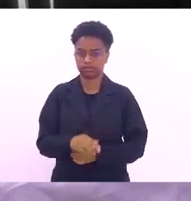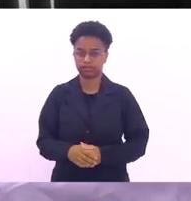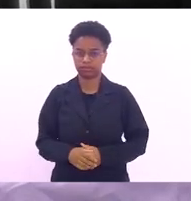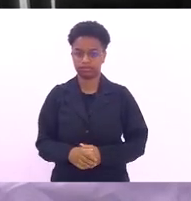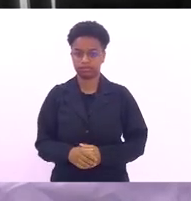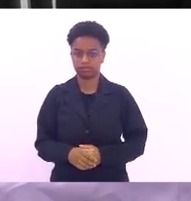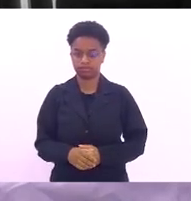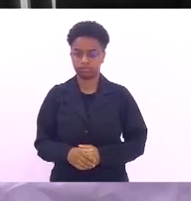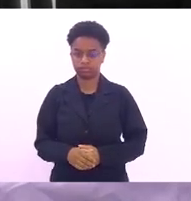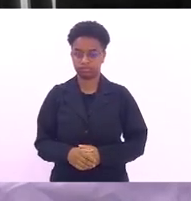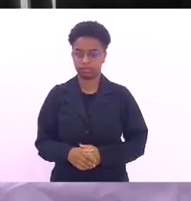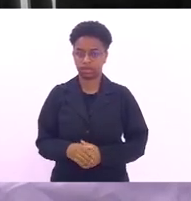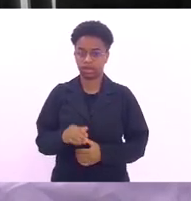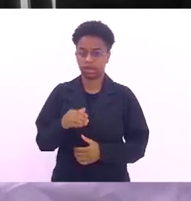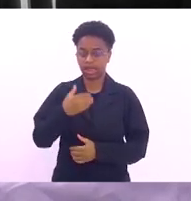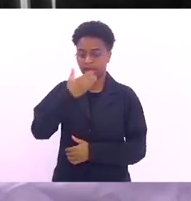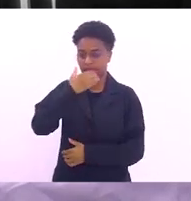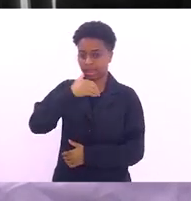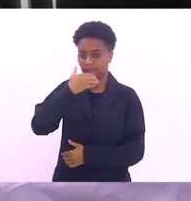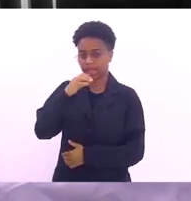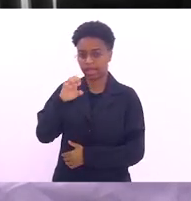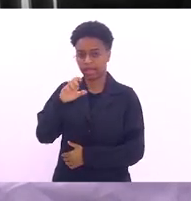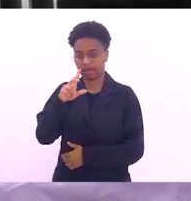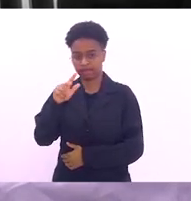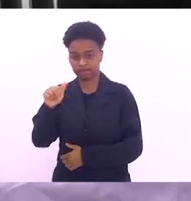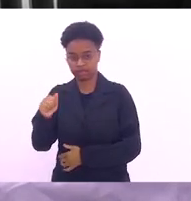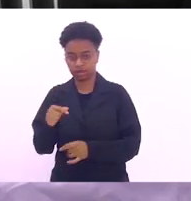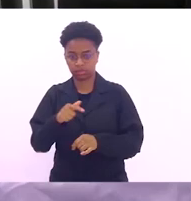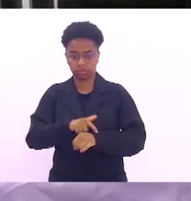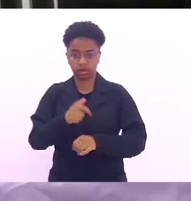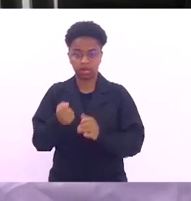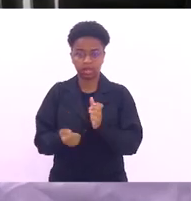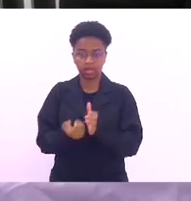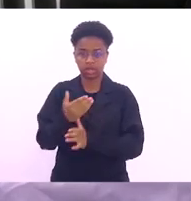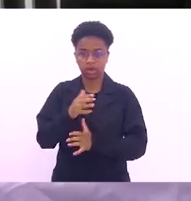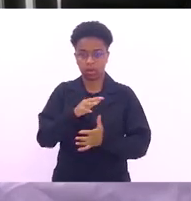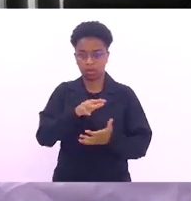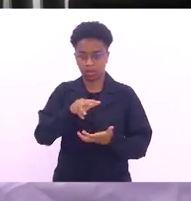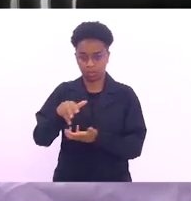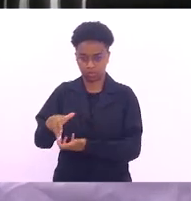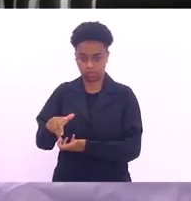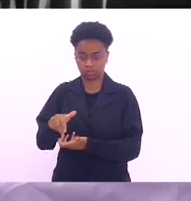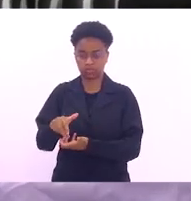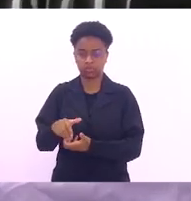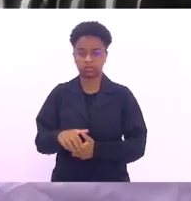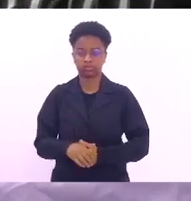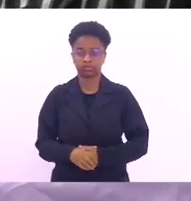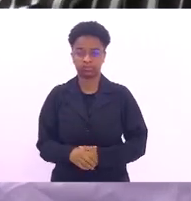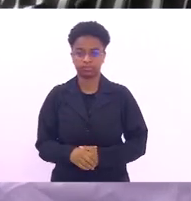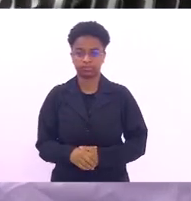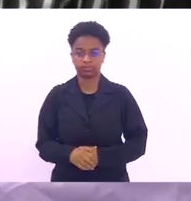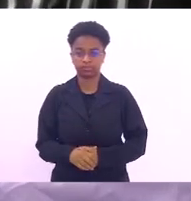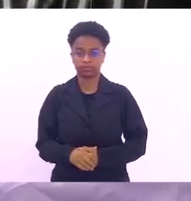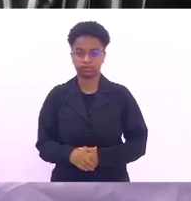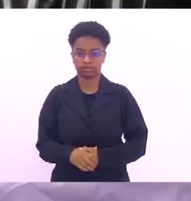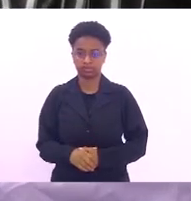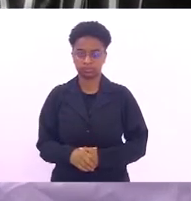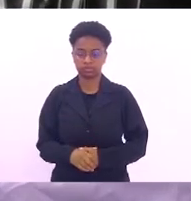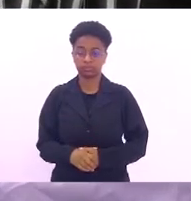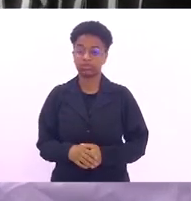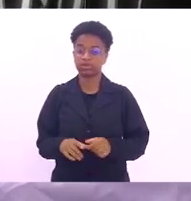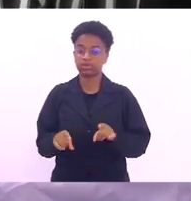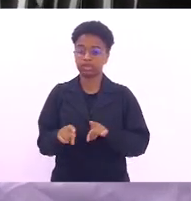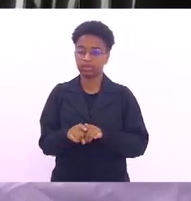com a Eva desde a criação do mundo com Maria Madalena e tantas mais que